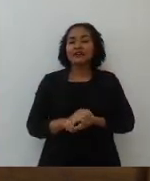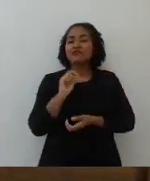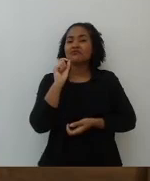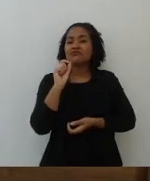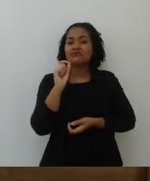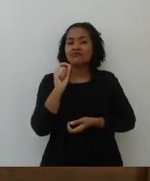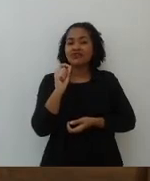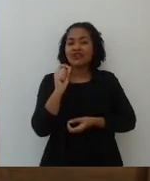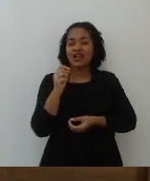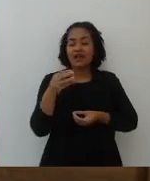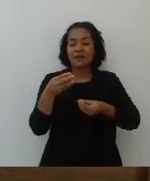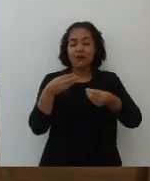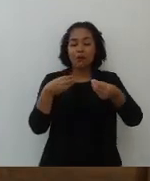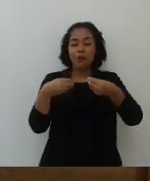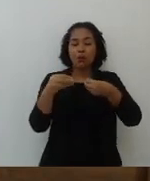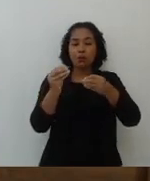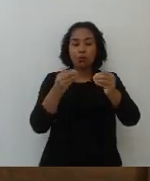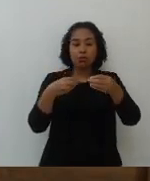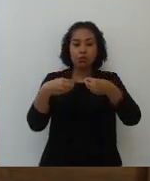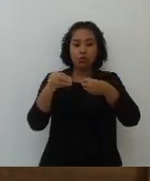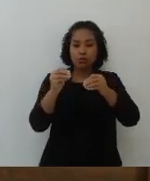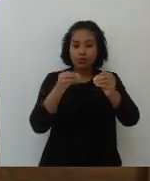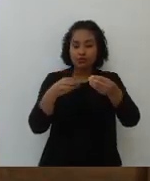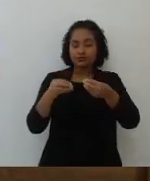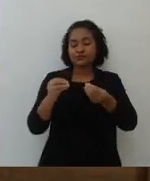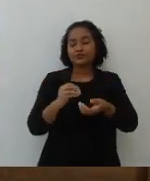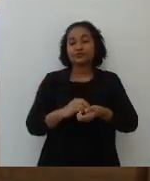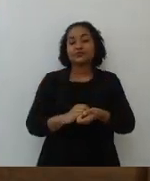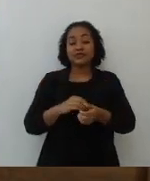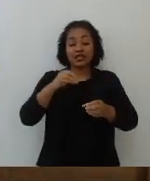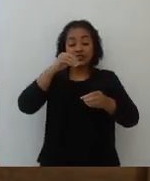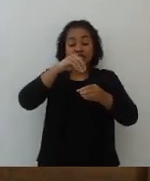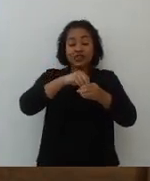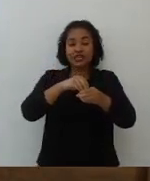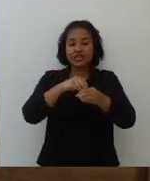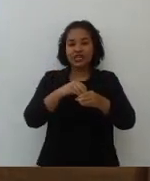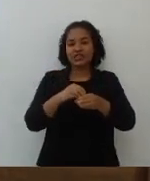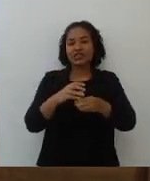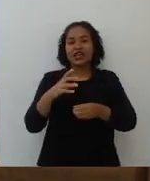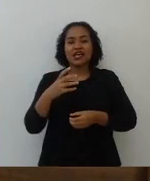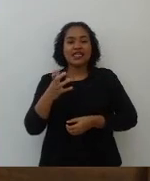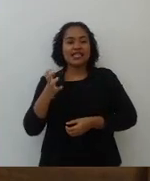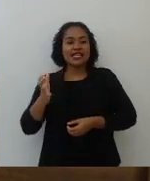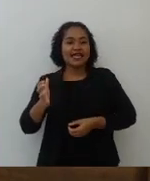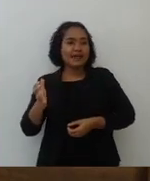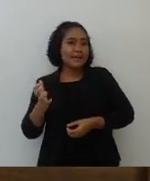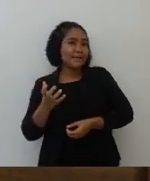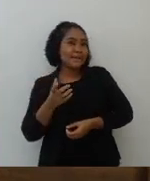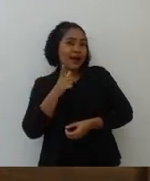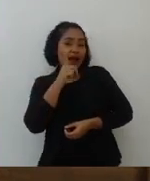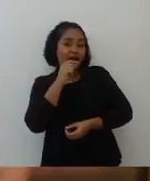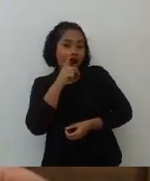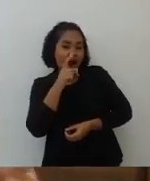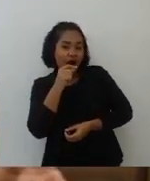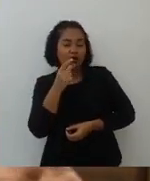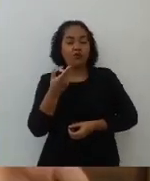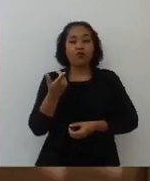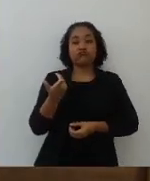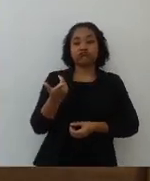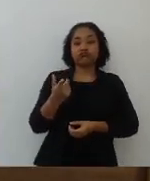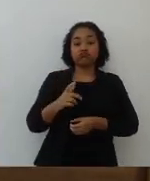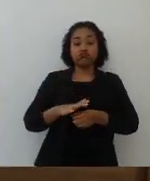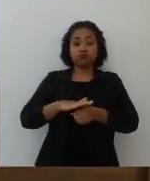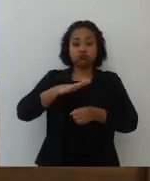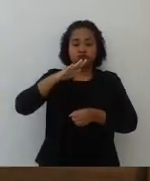parte gelatinosa, a parte fluida do citoplasma, que é rica em água, em substâncias,